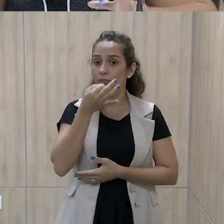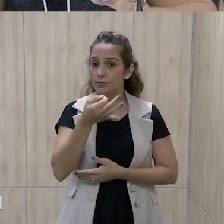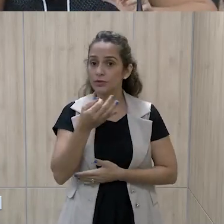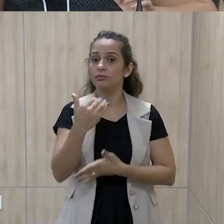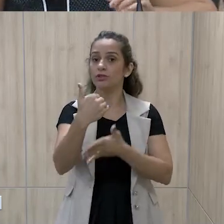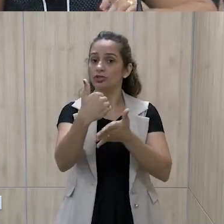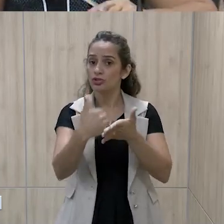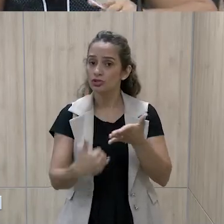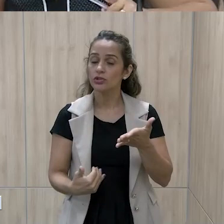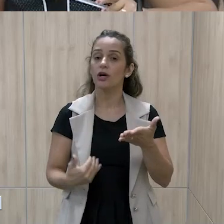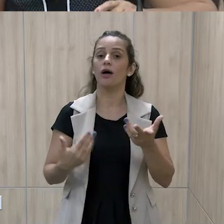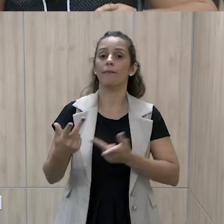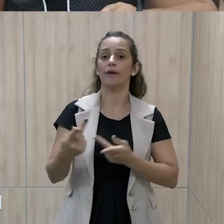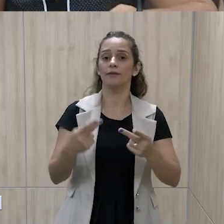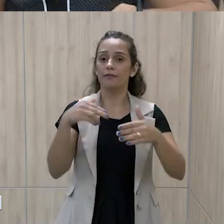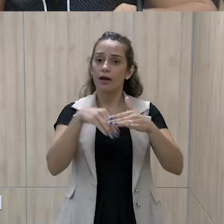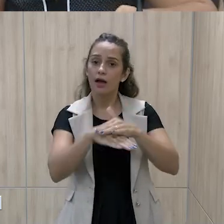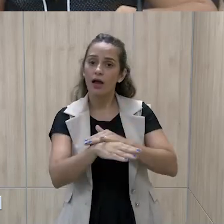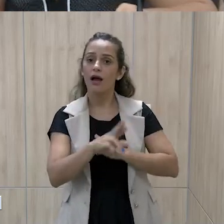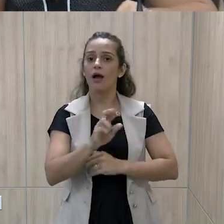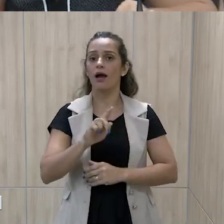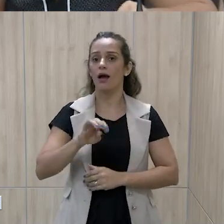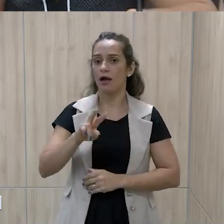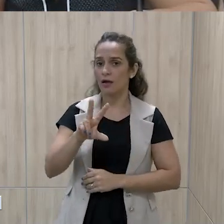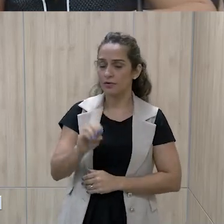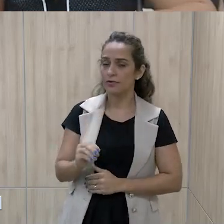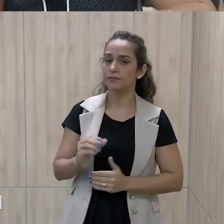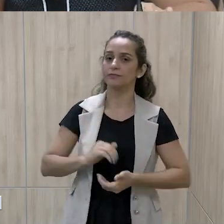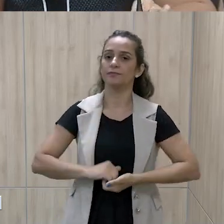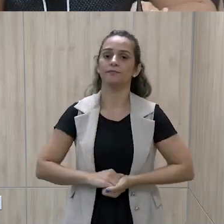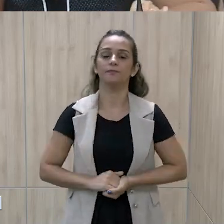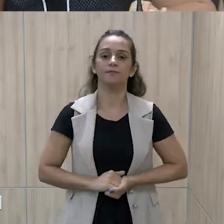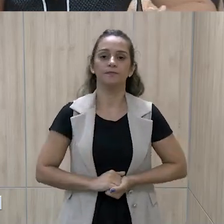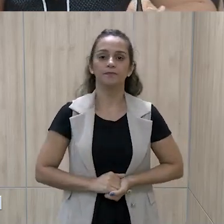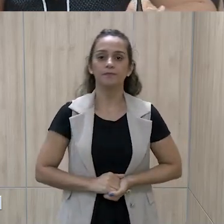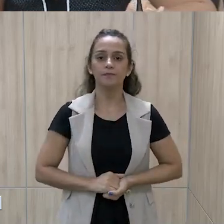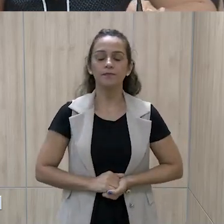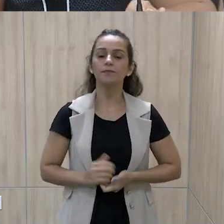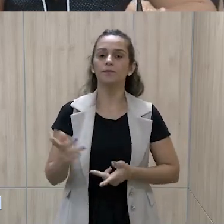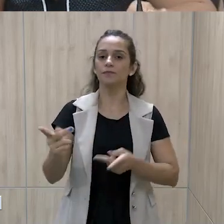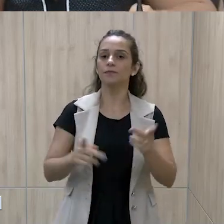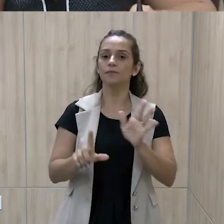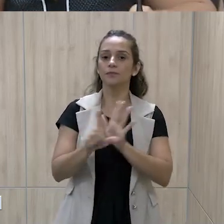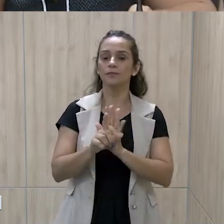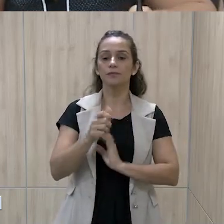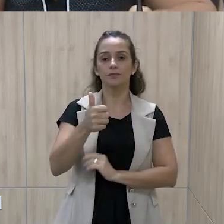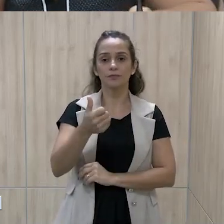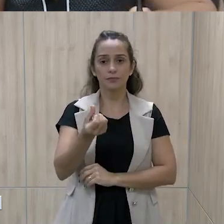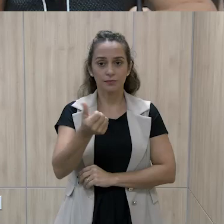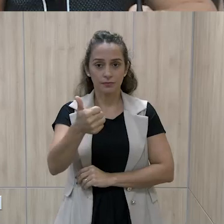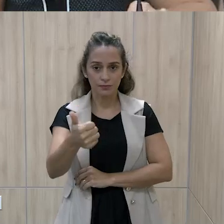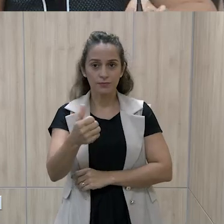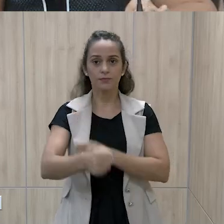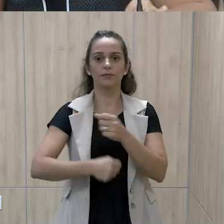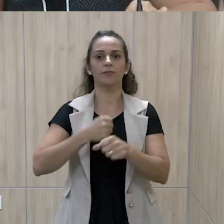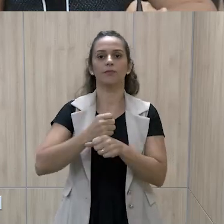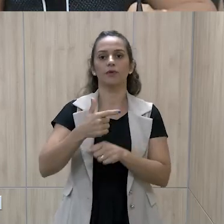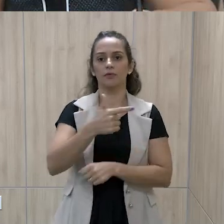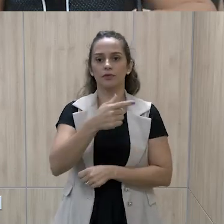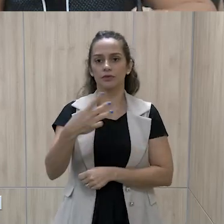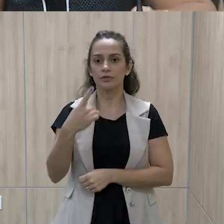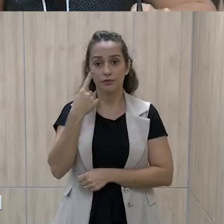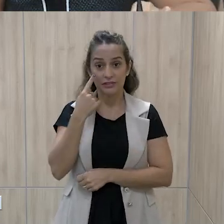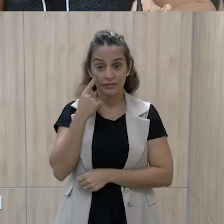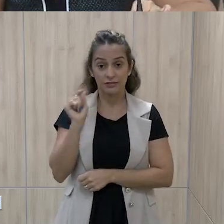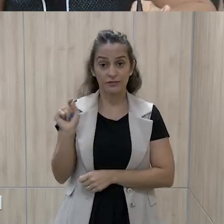aprovado parecer pela rejeição da matéria e vai arquivo conforme artigo 28 A do Regimento Interno projeto de lei número 161